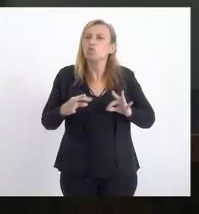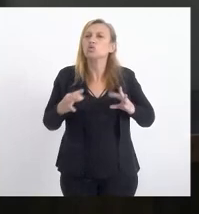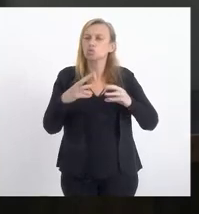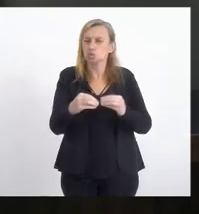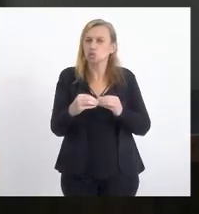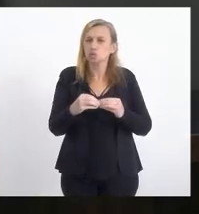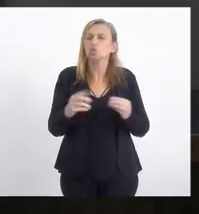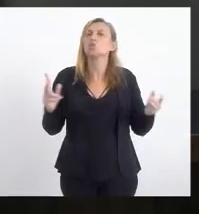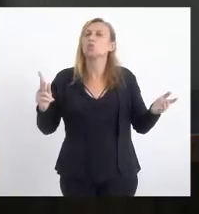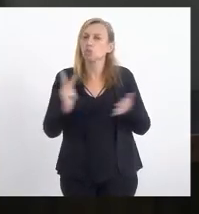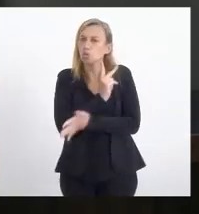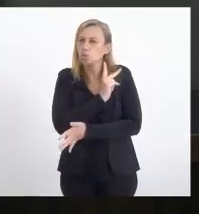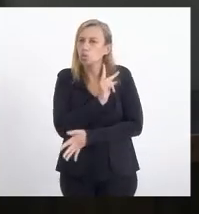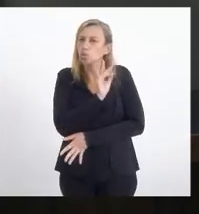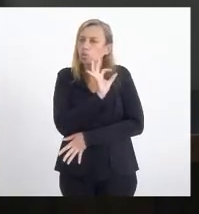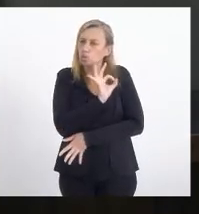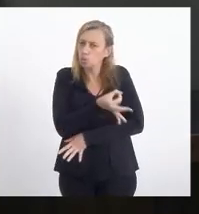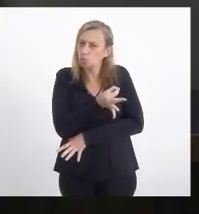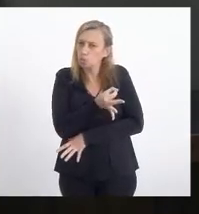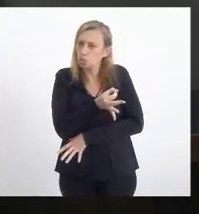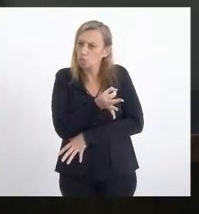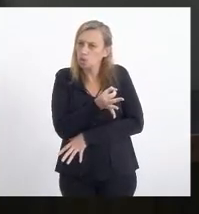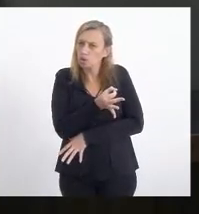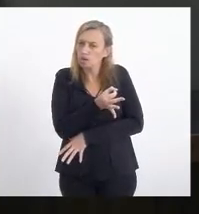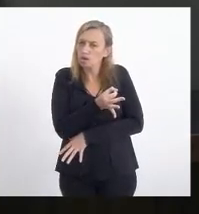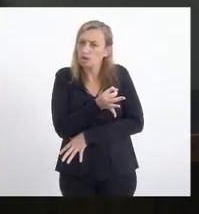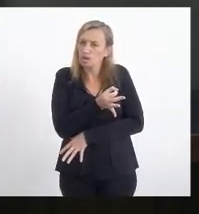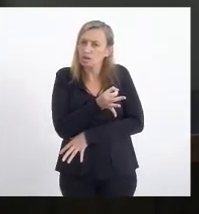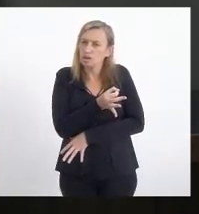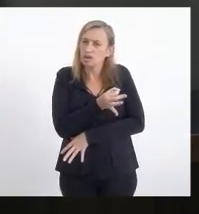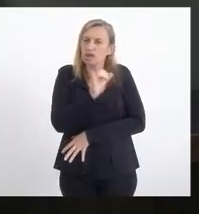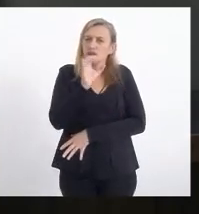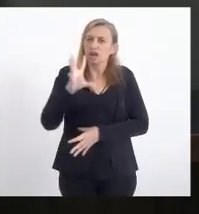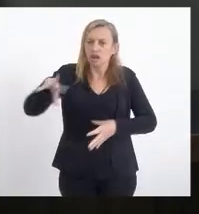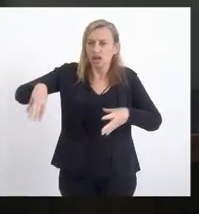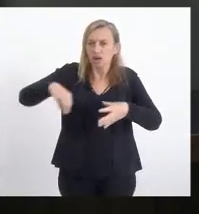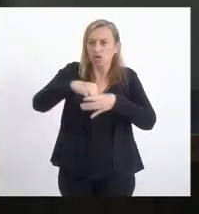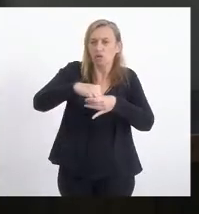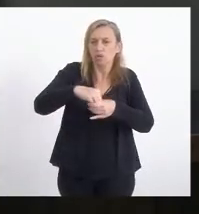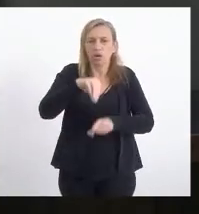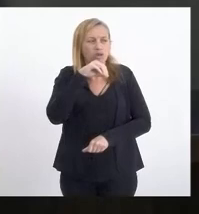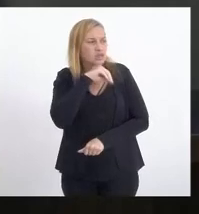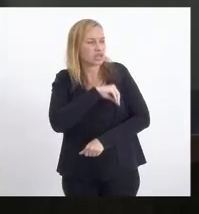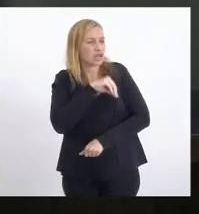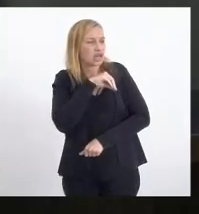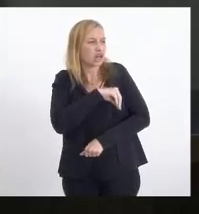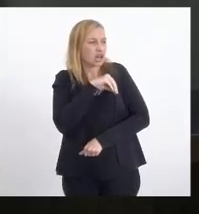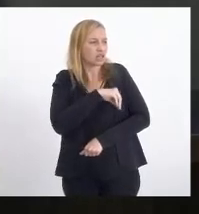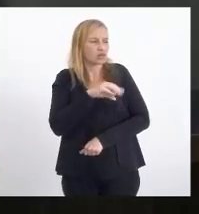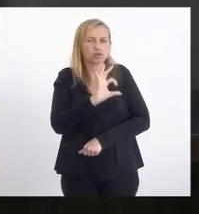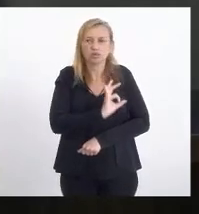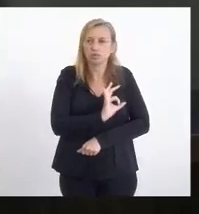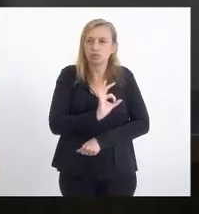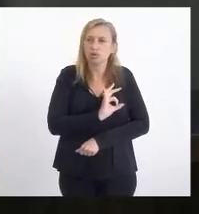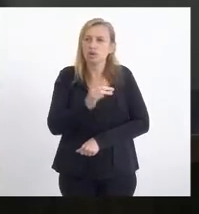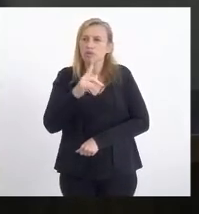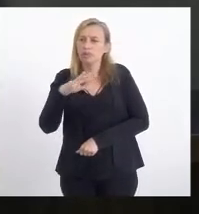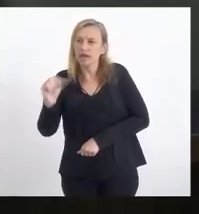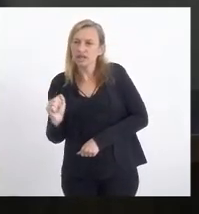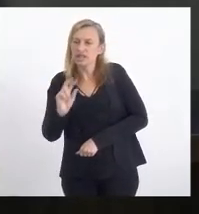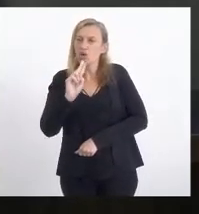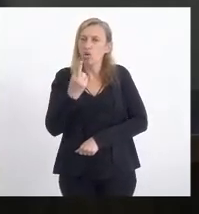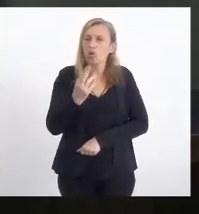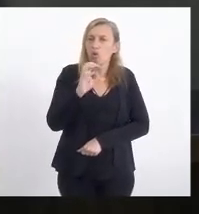o que deveria acontecer que é incorporar ao salário do policial seja ele Praça